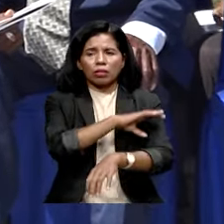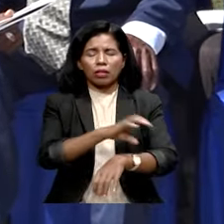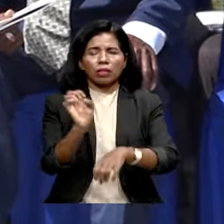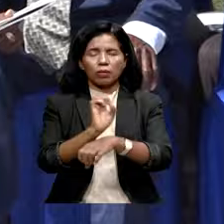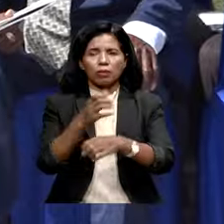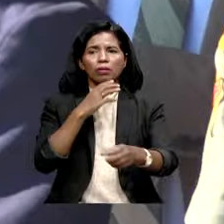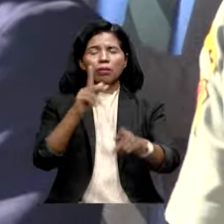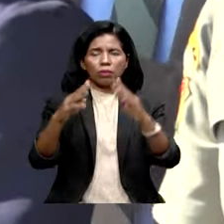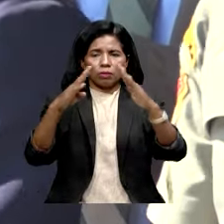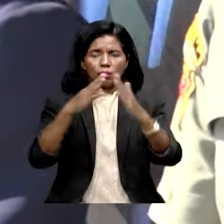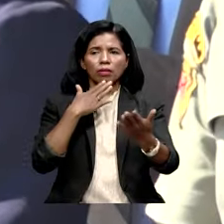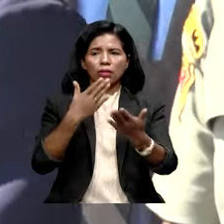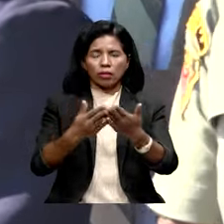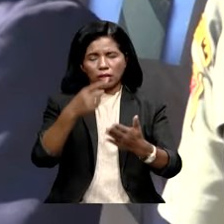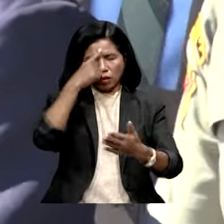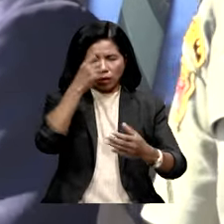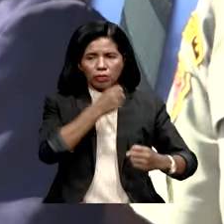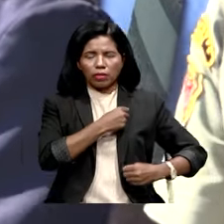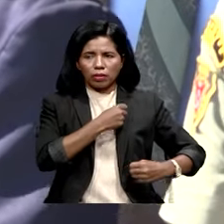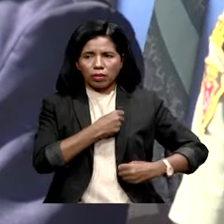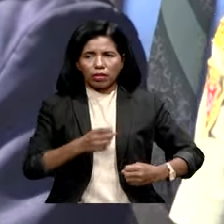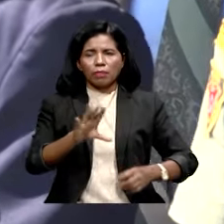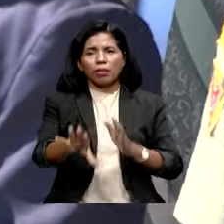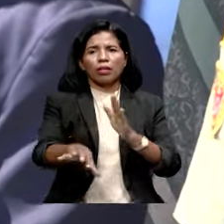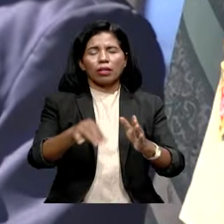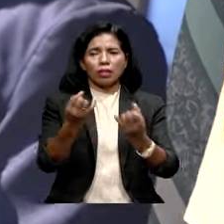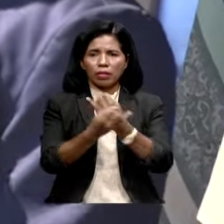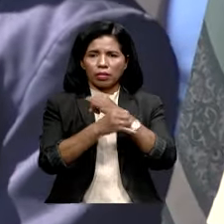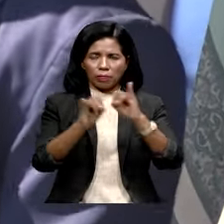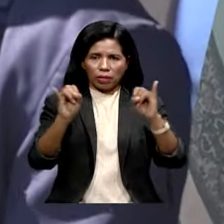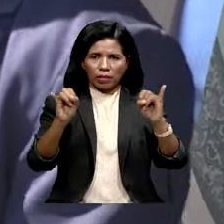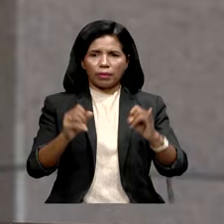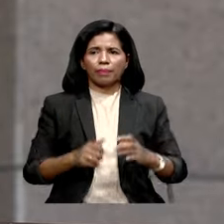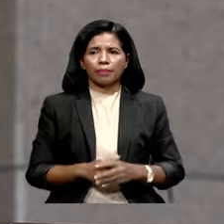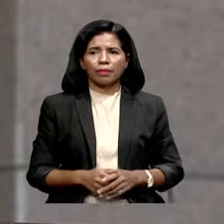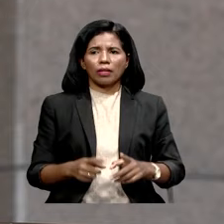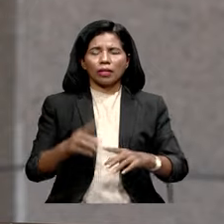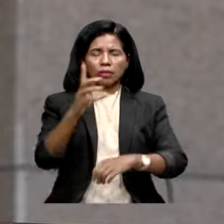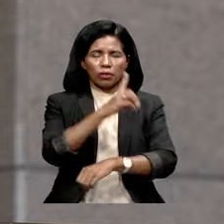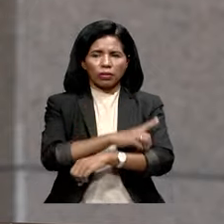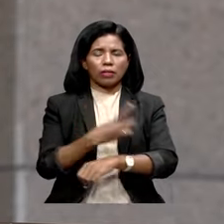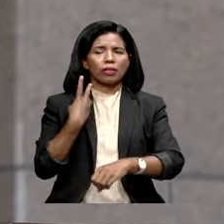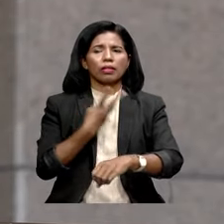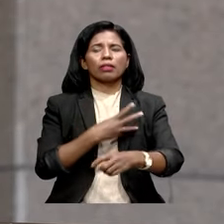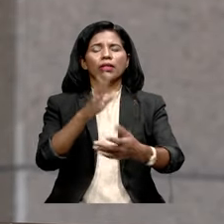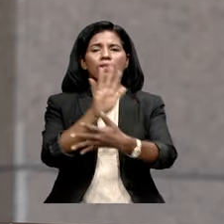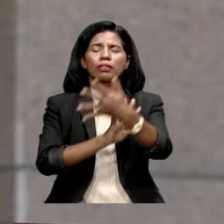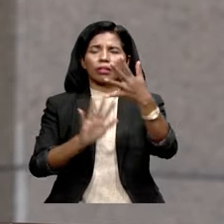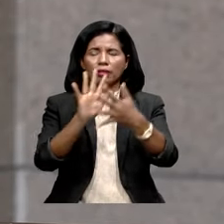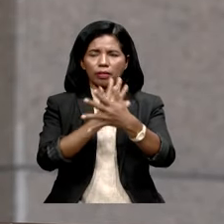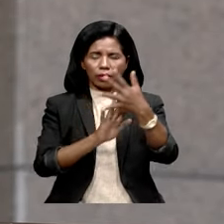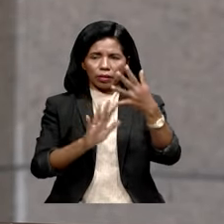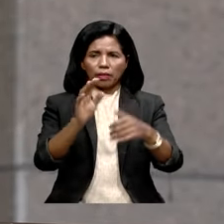digno, tamba Valentil Sira sacrifican, hodi belehetan ukurrasican, né? Hoje, esta celebra,